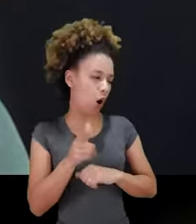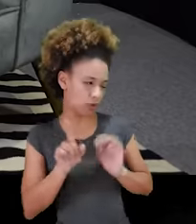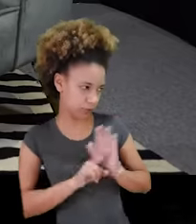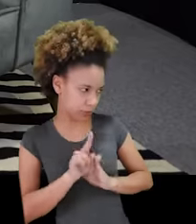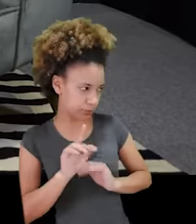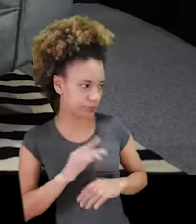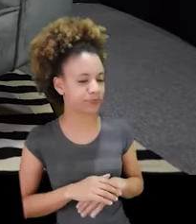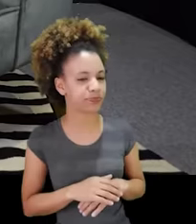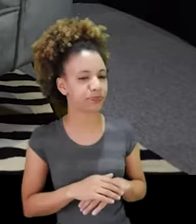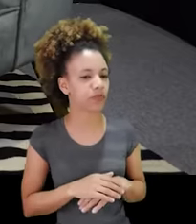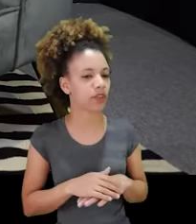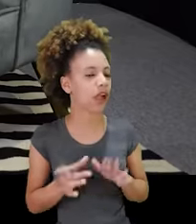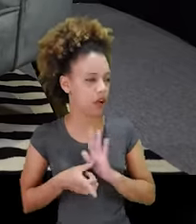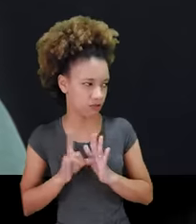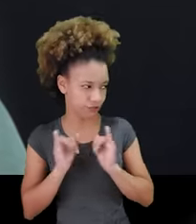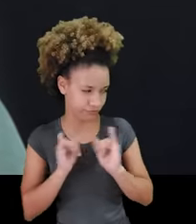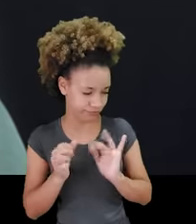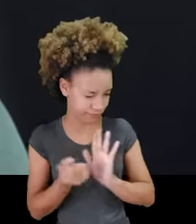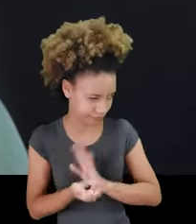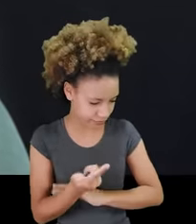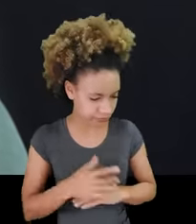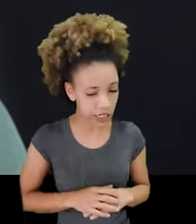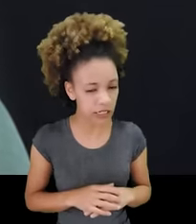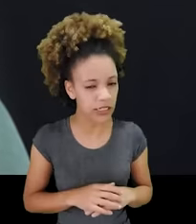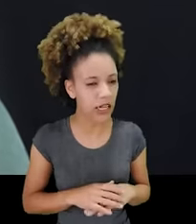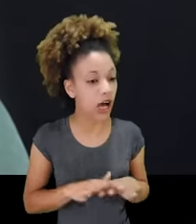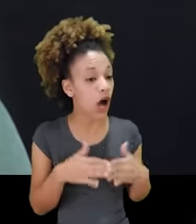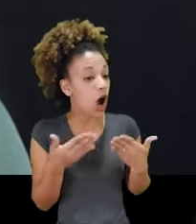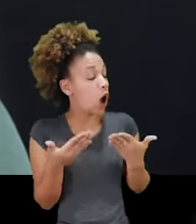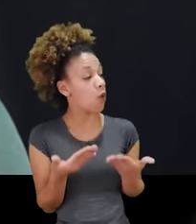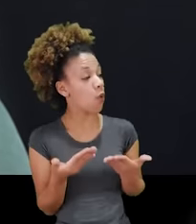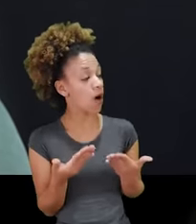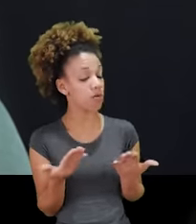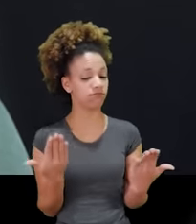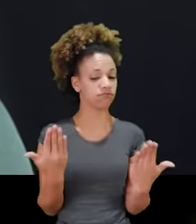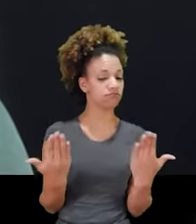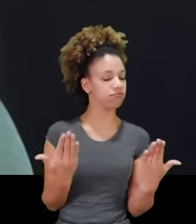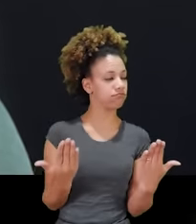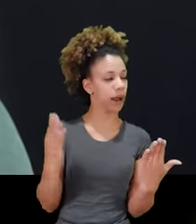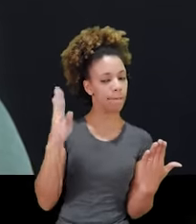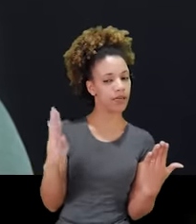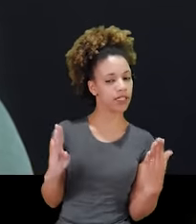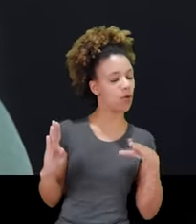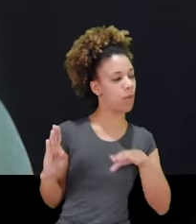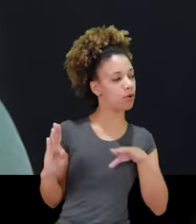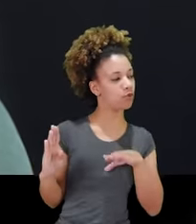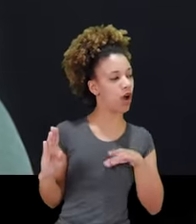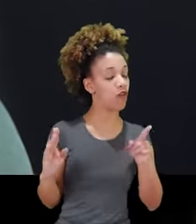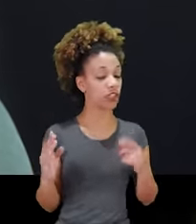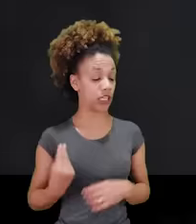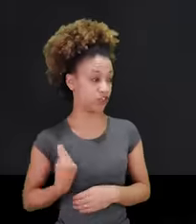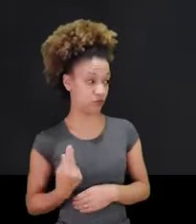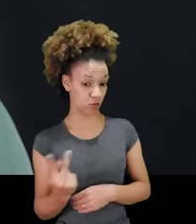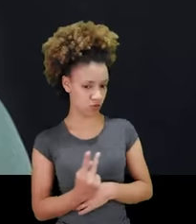pergunta antes de passar para o patrocinador. Que é o seguinte. Quais são as grandes semelhanças que você vê de Brasil e Portugal? Você que convive com